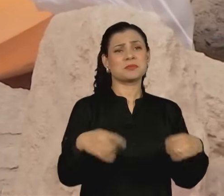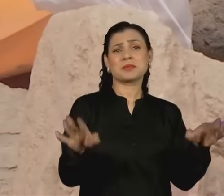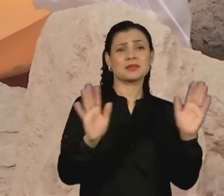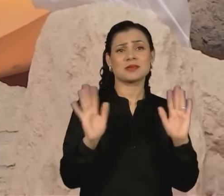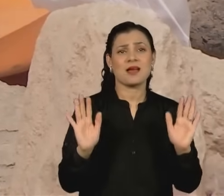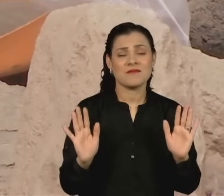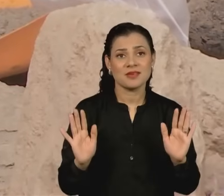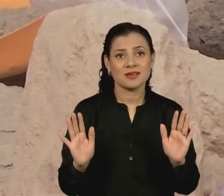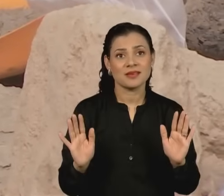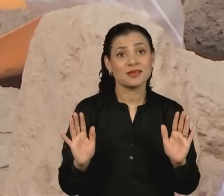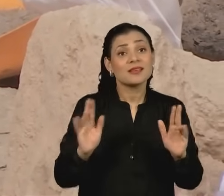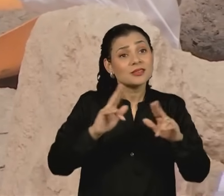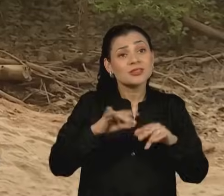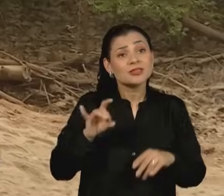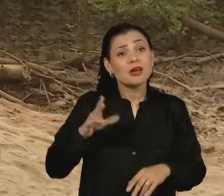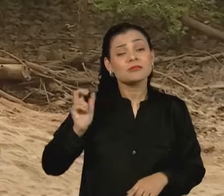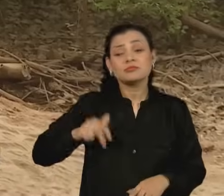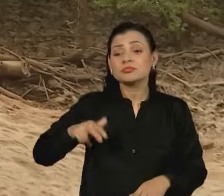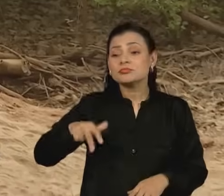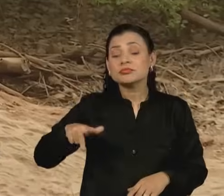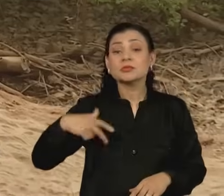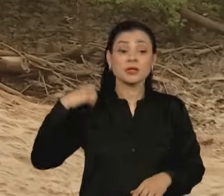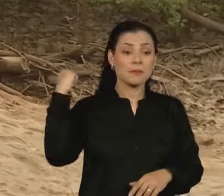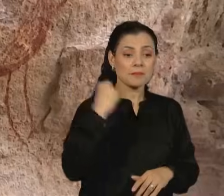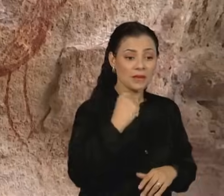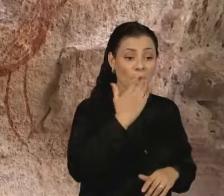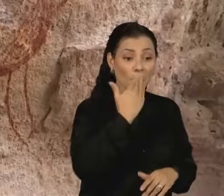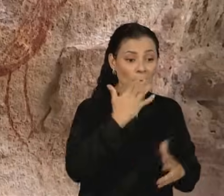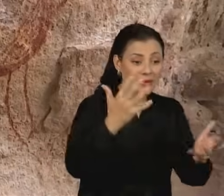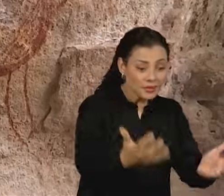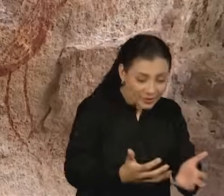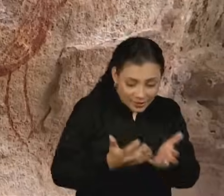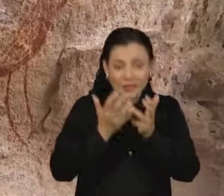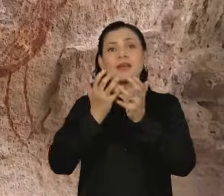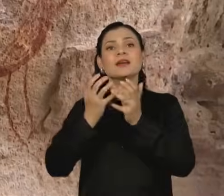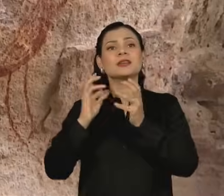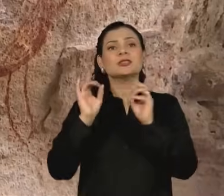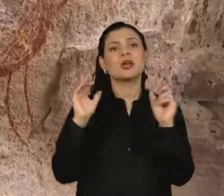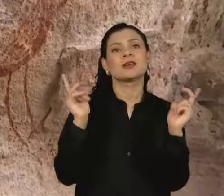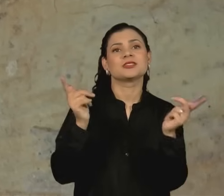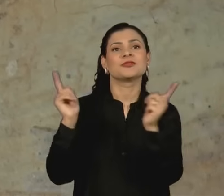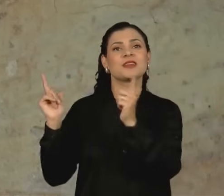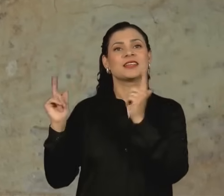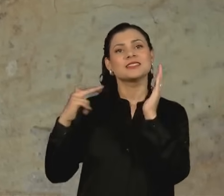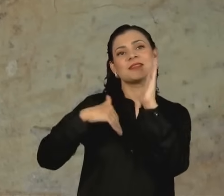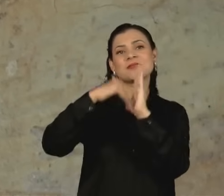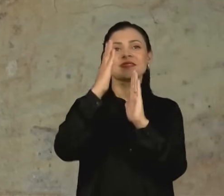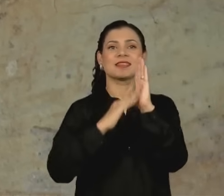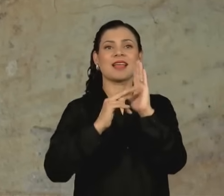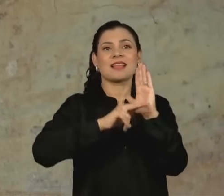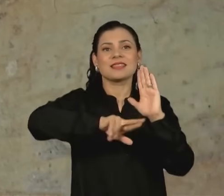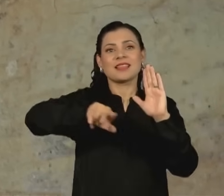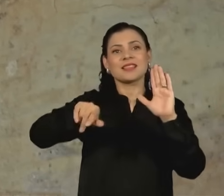era obter comida, caçar e pintar para se divertir.